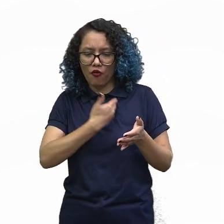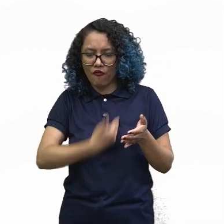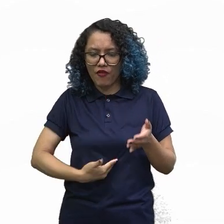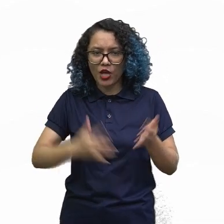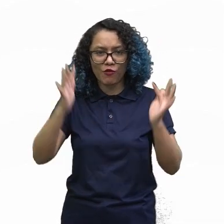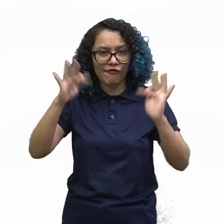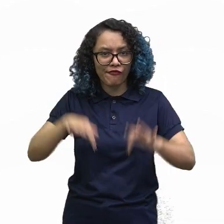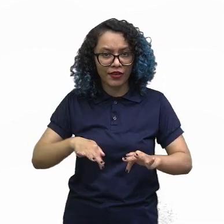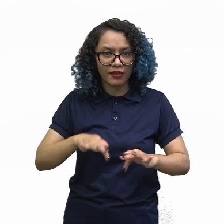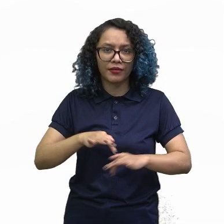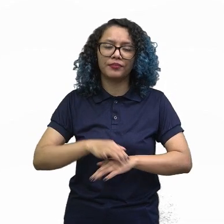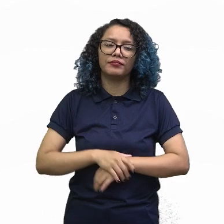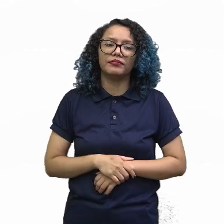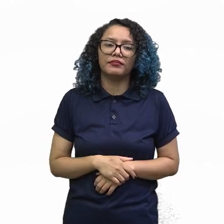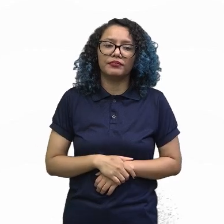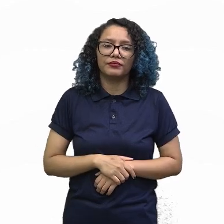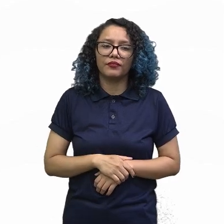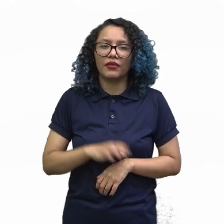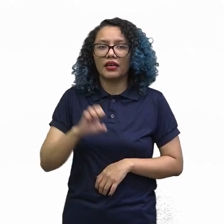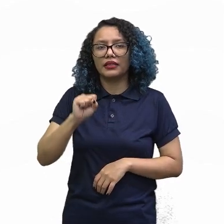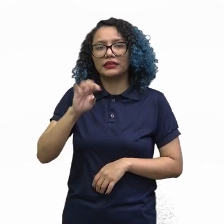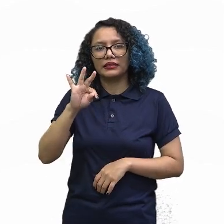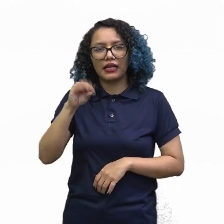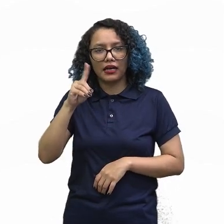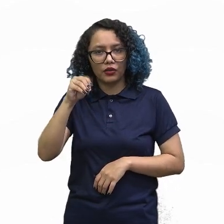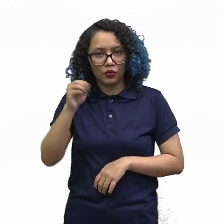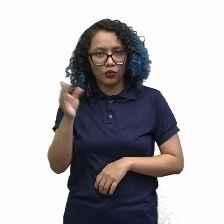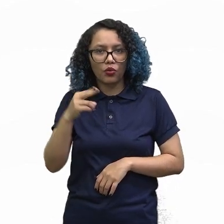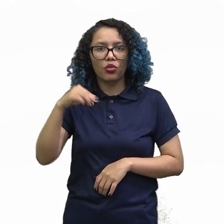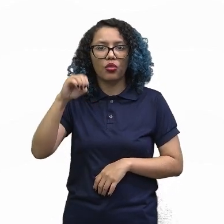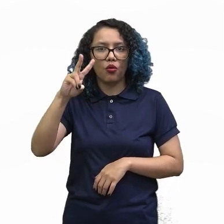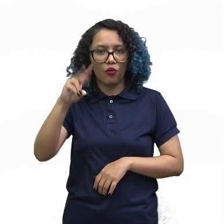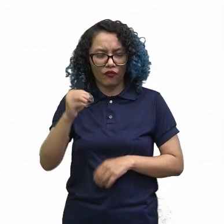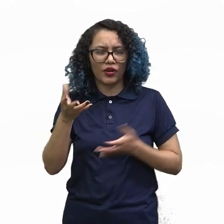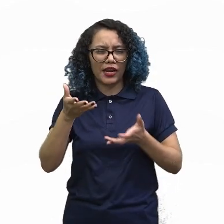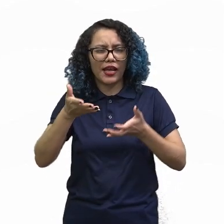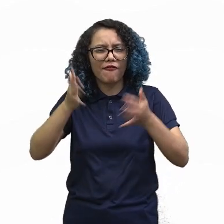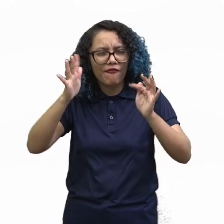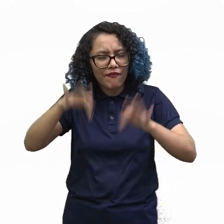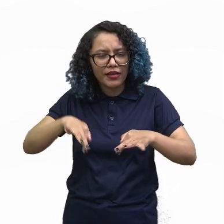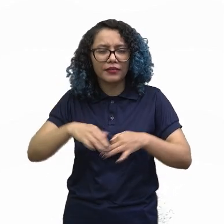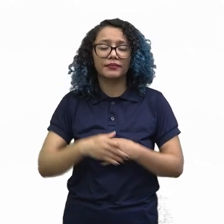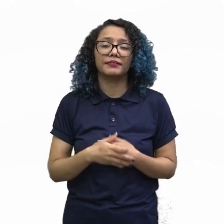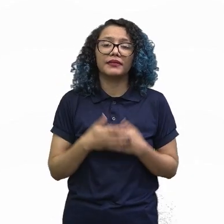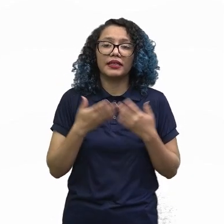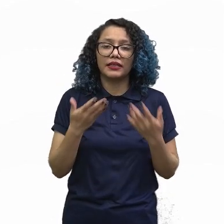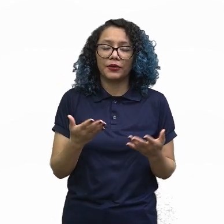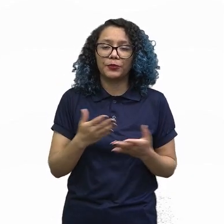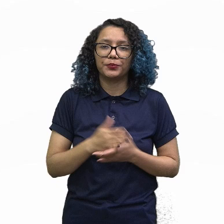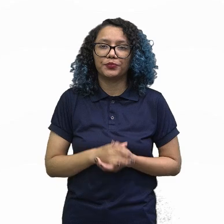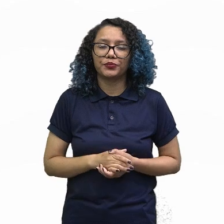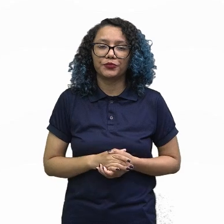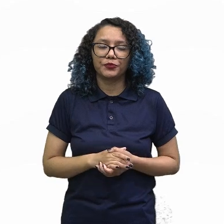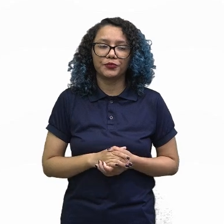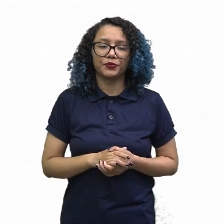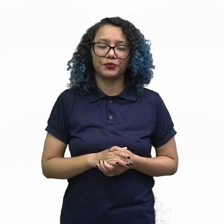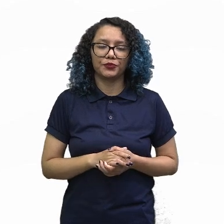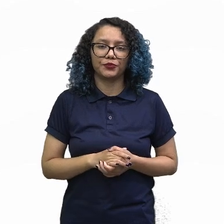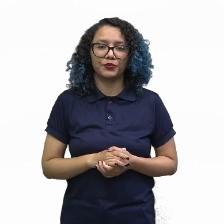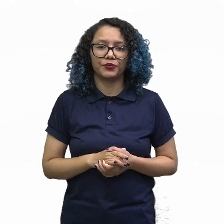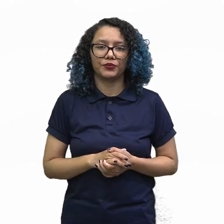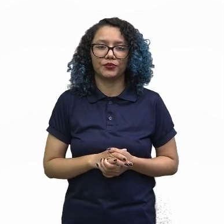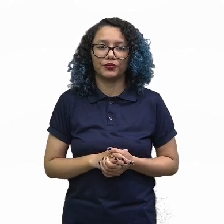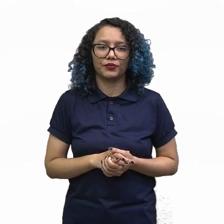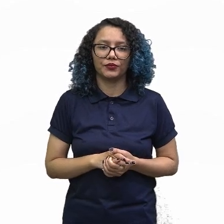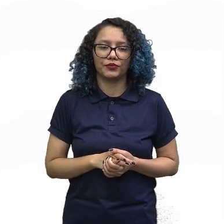Olha só, você começa a entender que A participação brasileira na Segunda